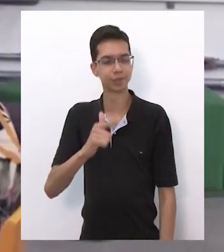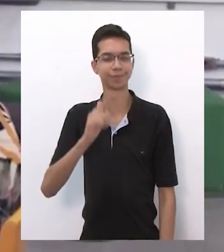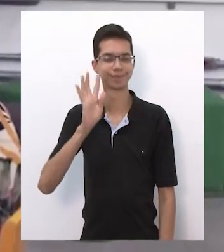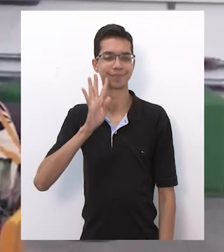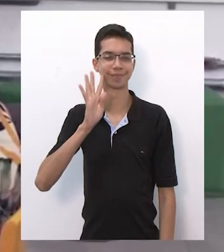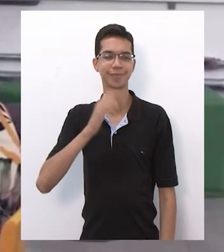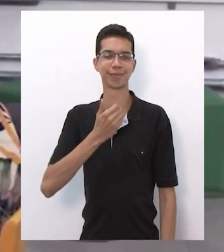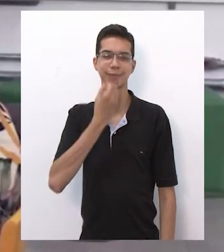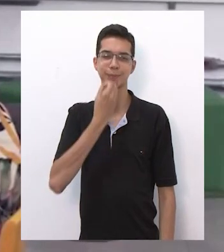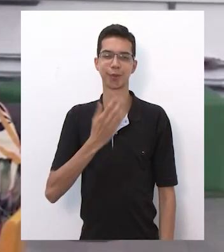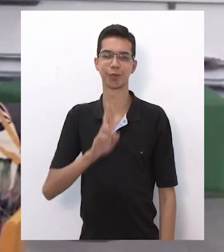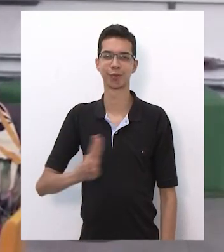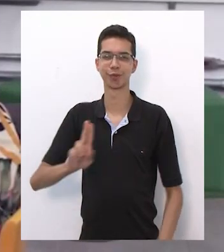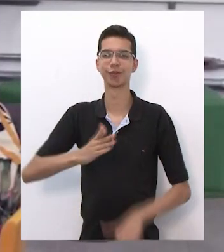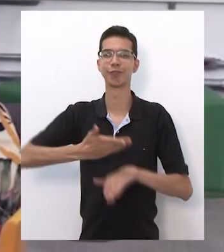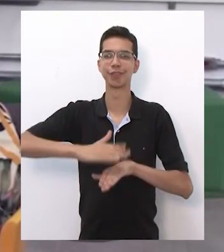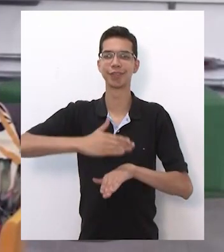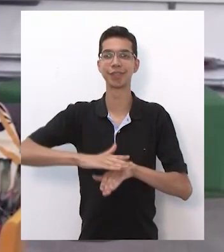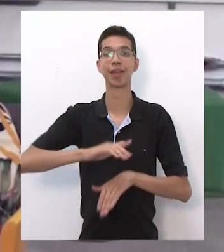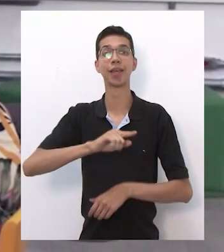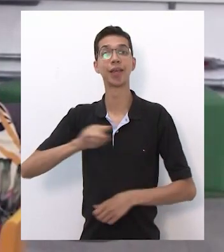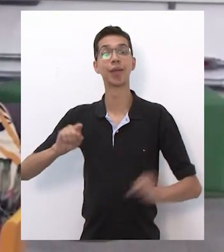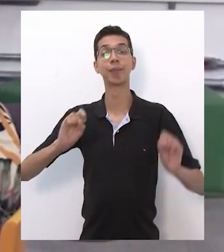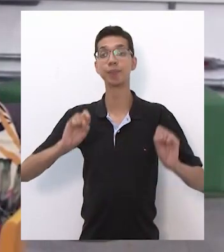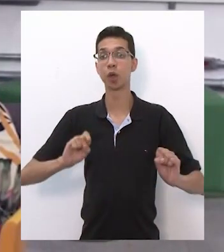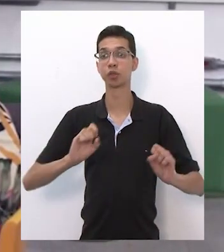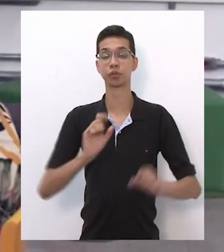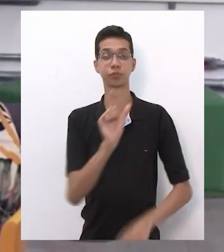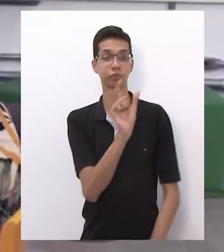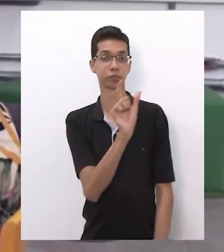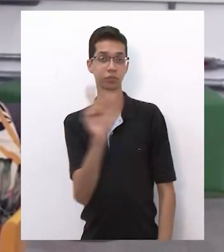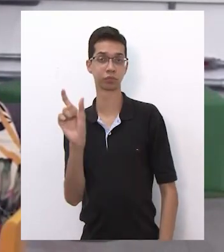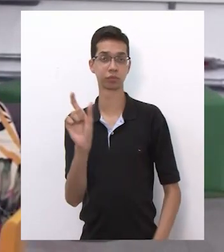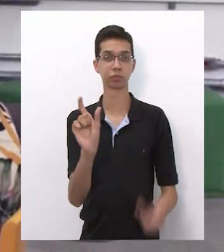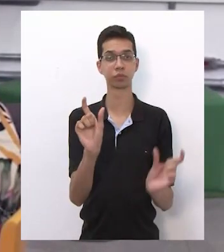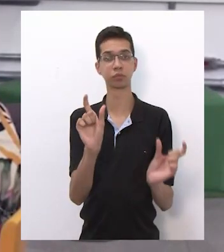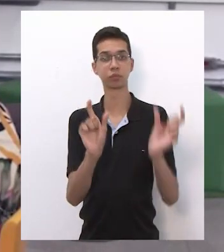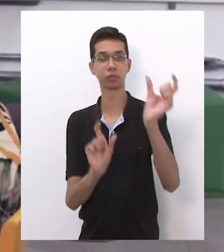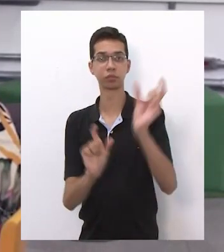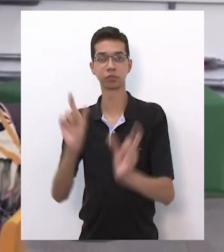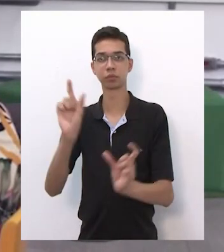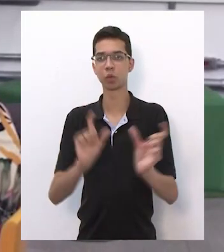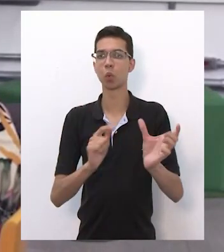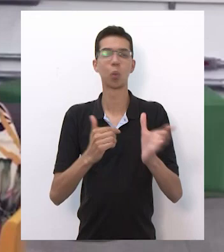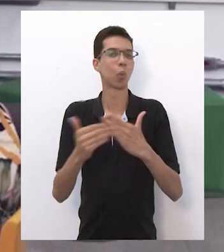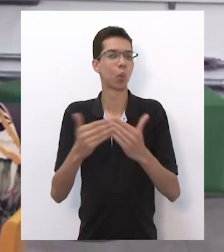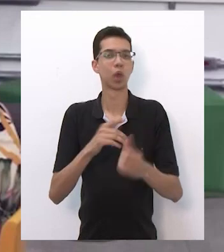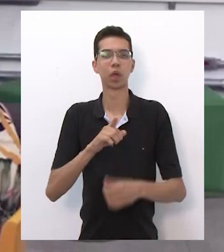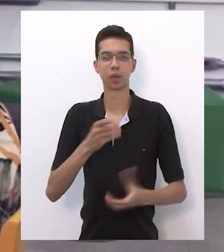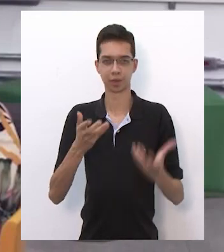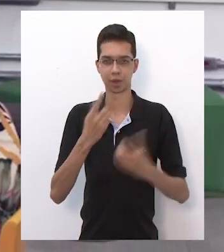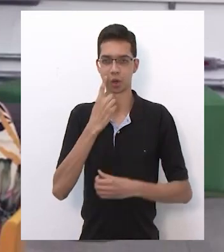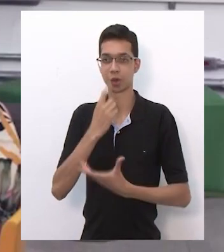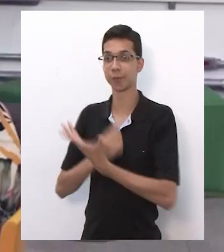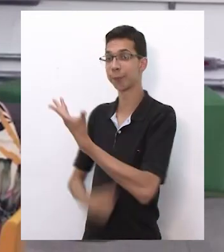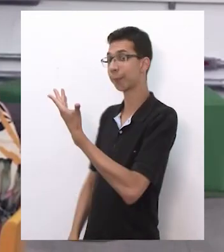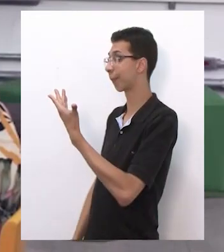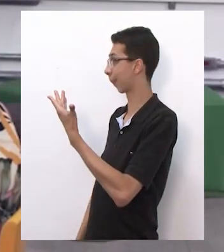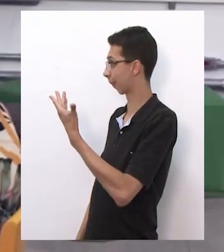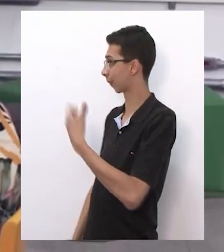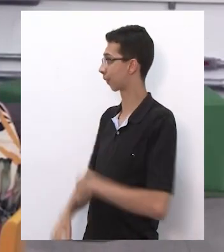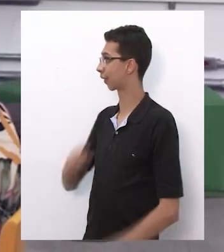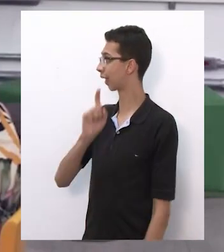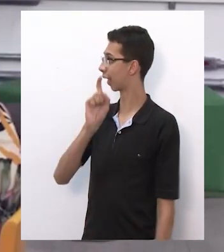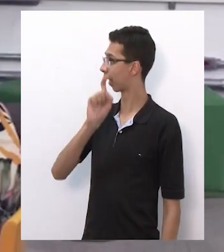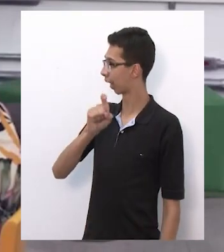totalmente modular, a gente coloca onde a gente quiser essas peças. Então a primeira coisa é o quê? É pegar essa peça no início, tá vendo? Clica em cima dela,